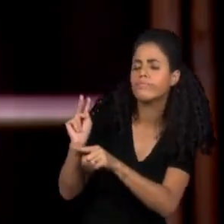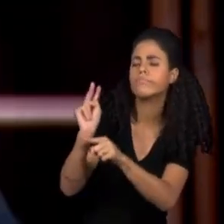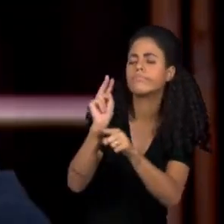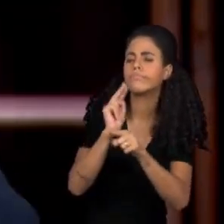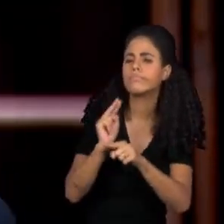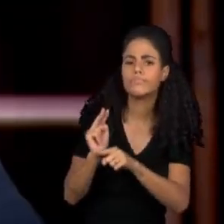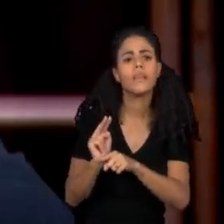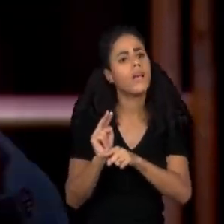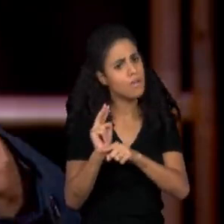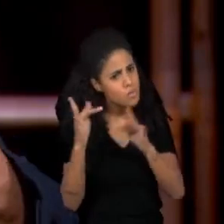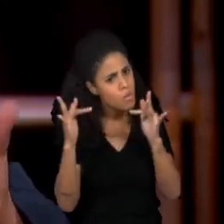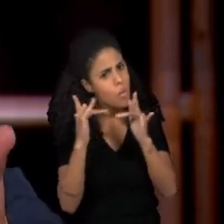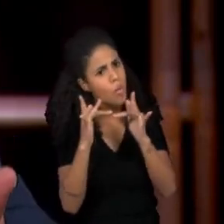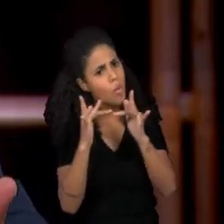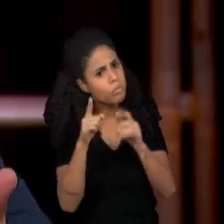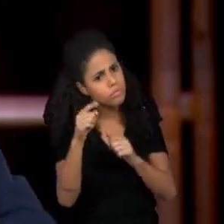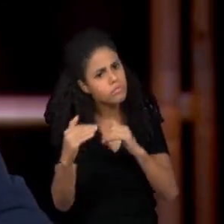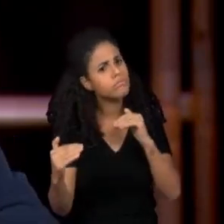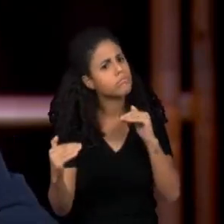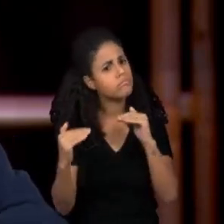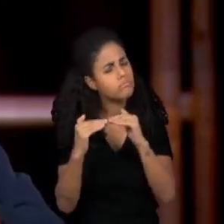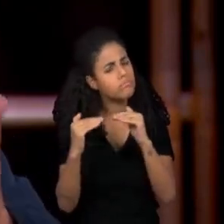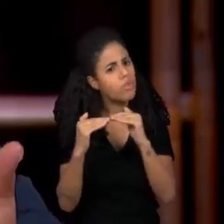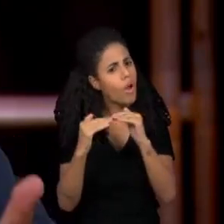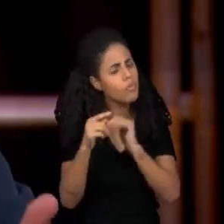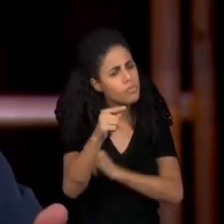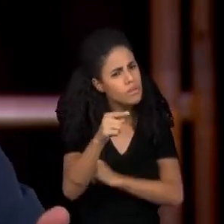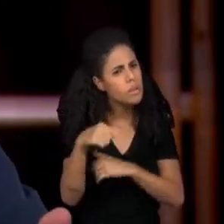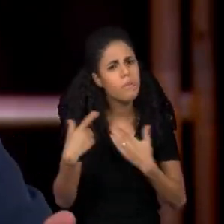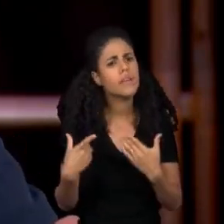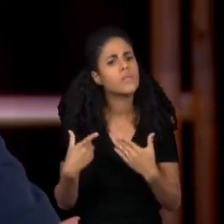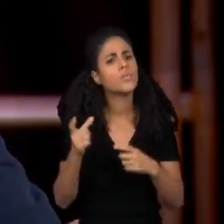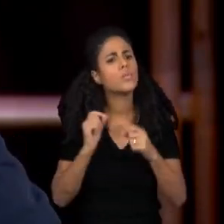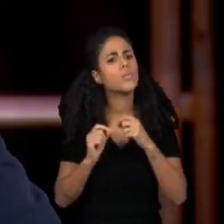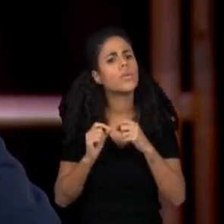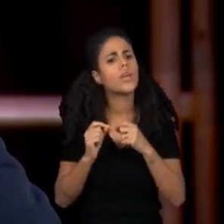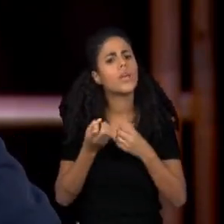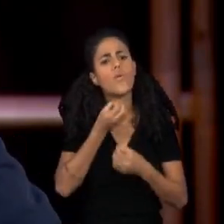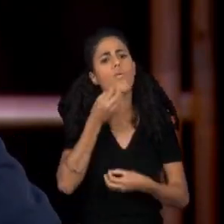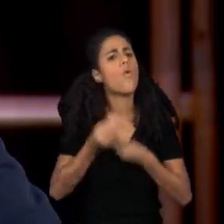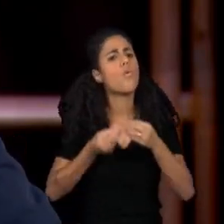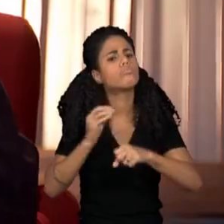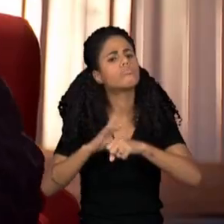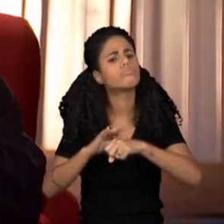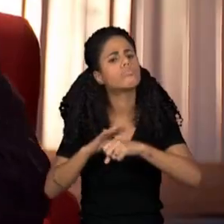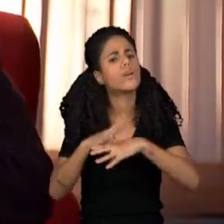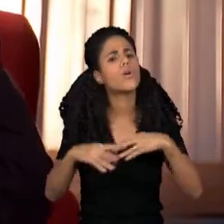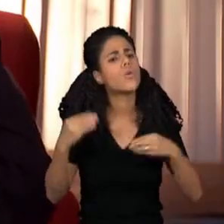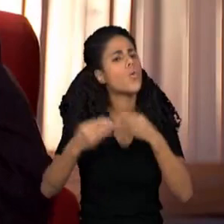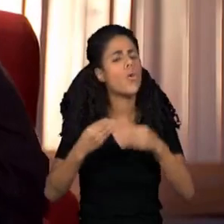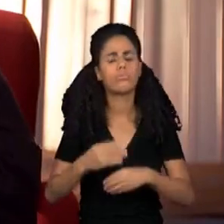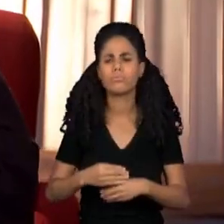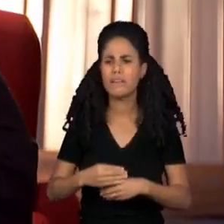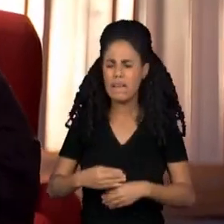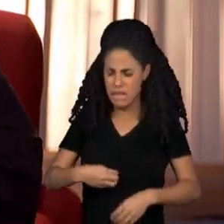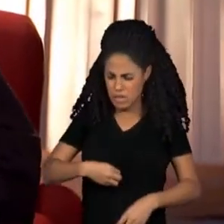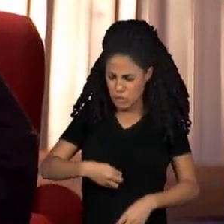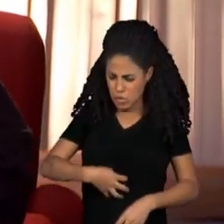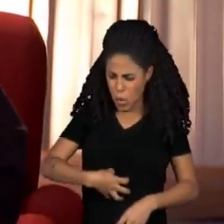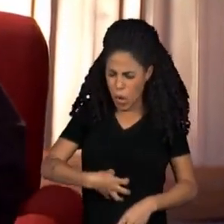totalmente é o contato com a terra nos cura é mas estava curando o que como nele tá horroroso é toma